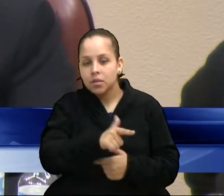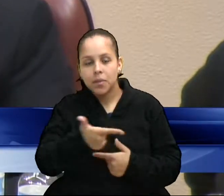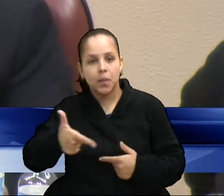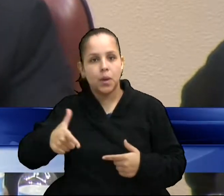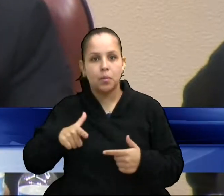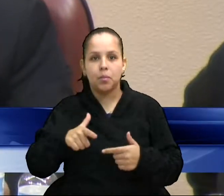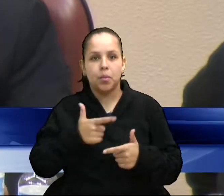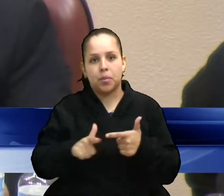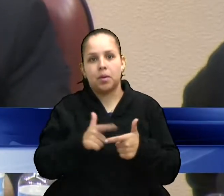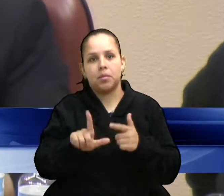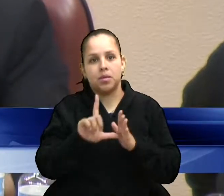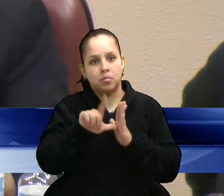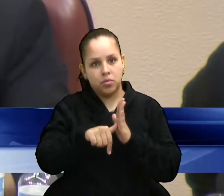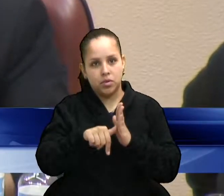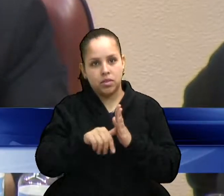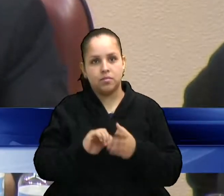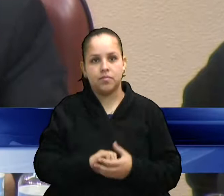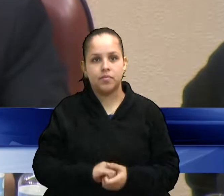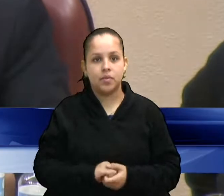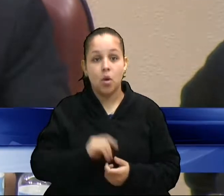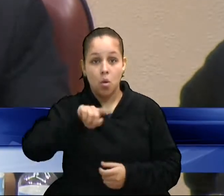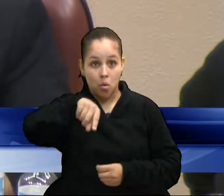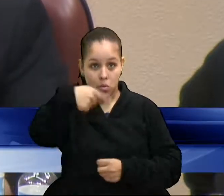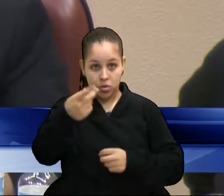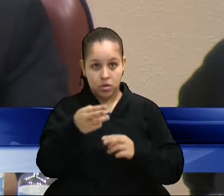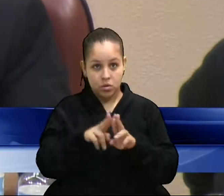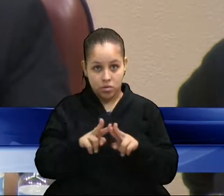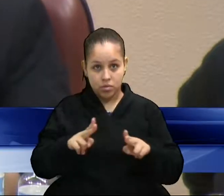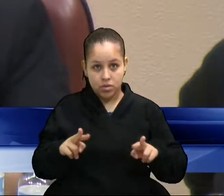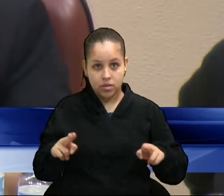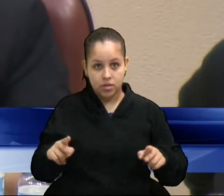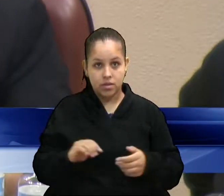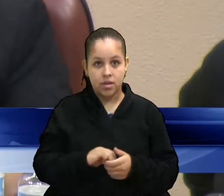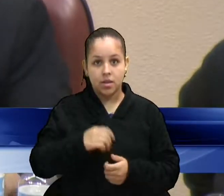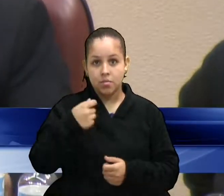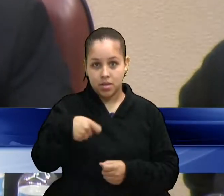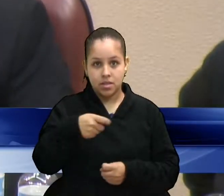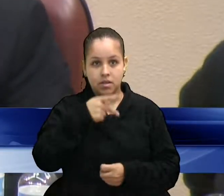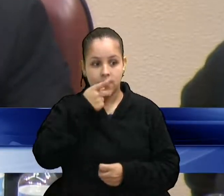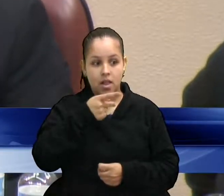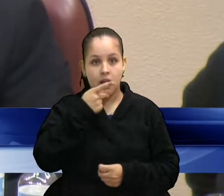frente. Outra questão também que eu preciso aqui falar,